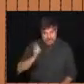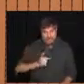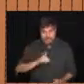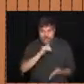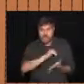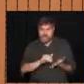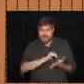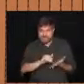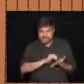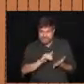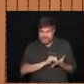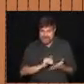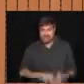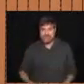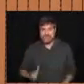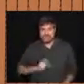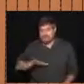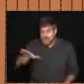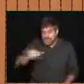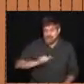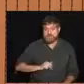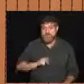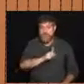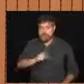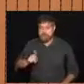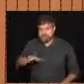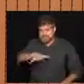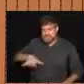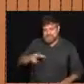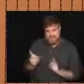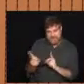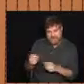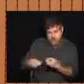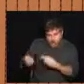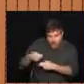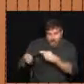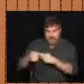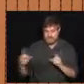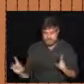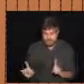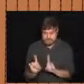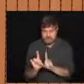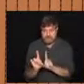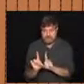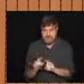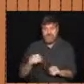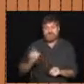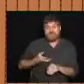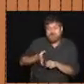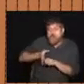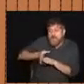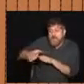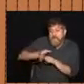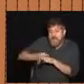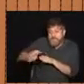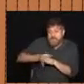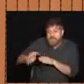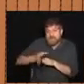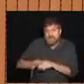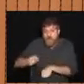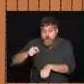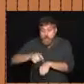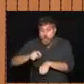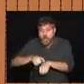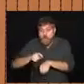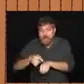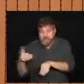estará com a Adriana Flose, que ela é presidente da Associação Comercial, e nós vamos recomendar uma flexibilidade no